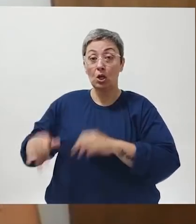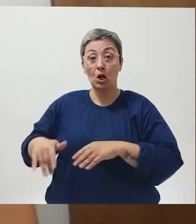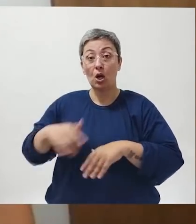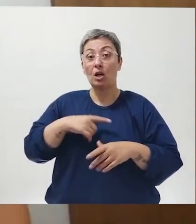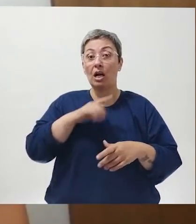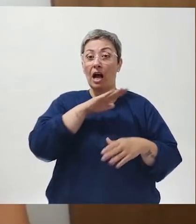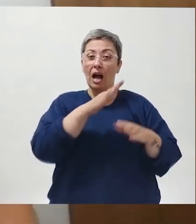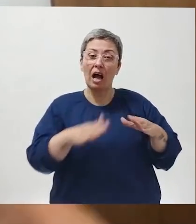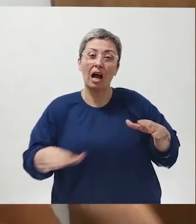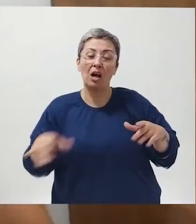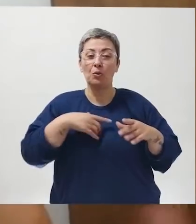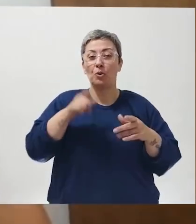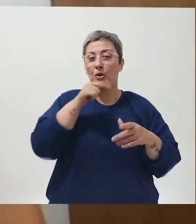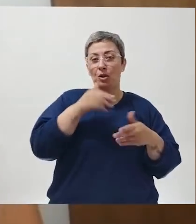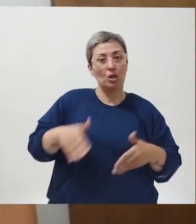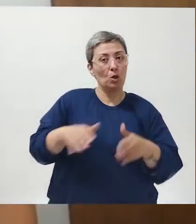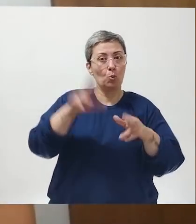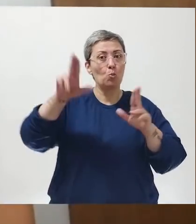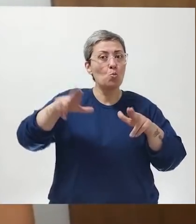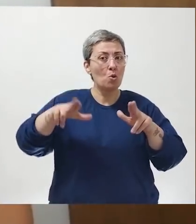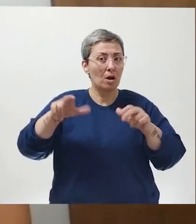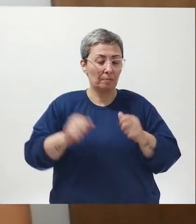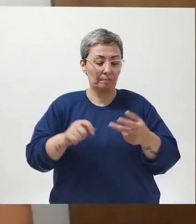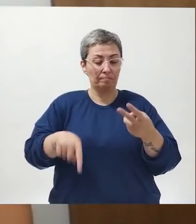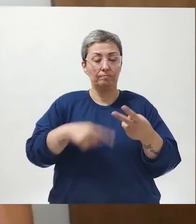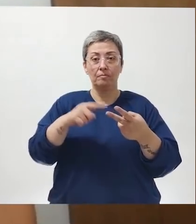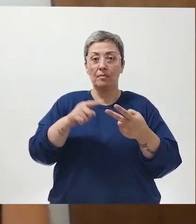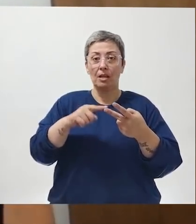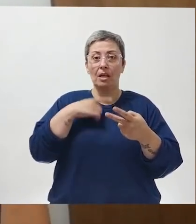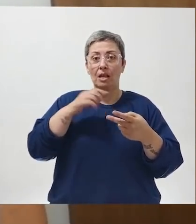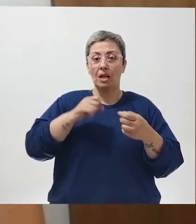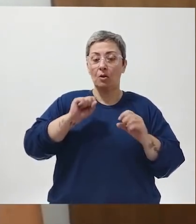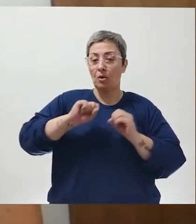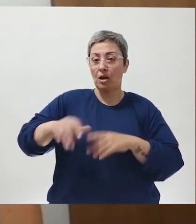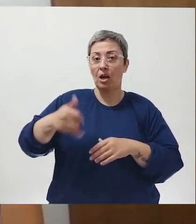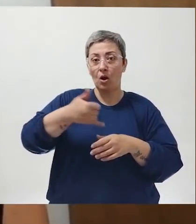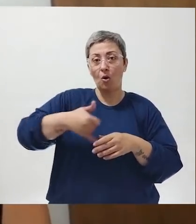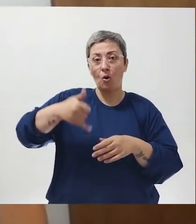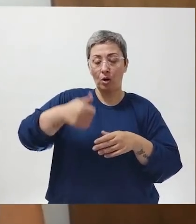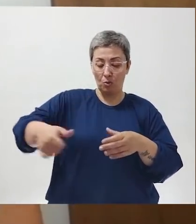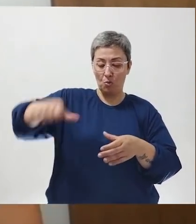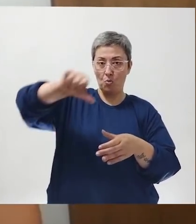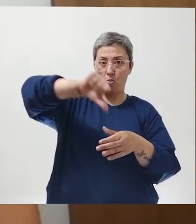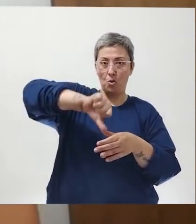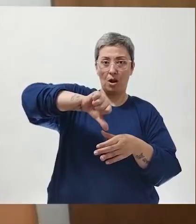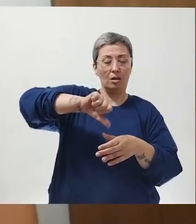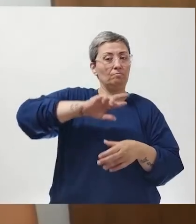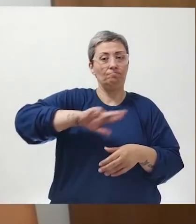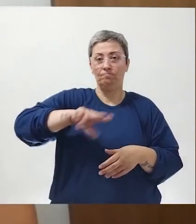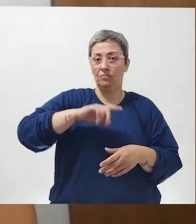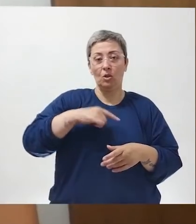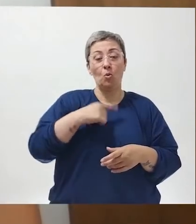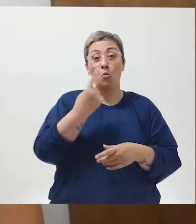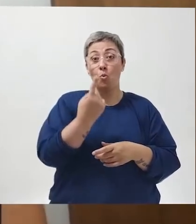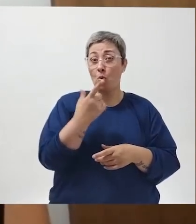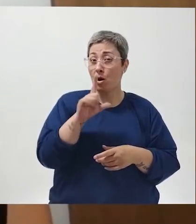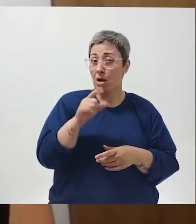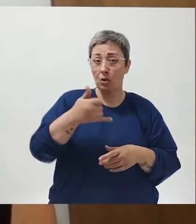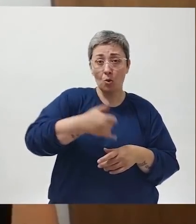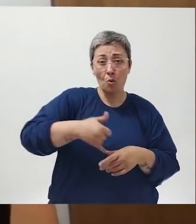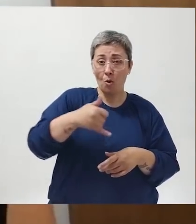imprópria. Então, galera, eu vou dar para vocês 3 dicas bem importantes para a gente preservar a água. Primeiro é jogar o lixo